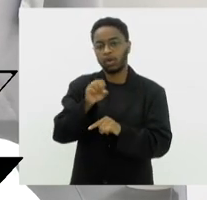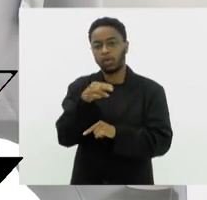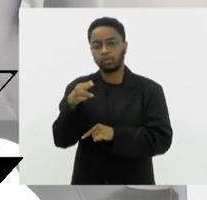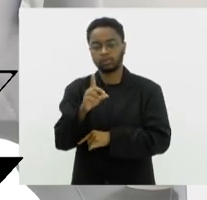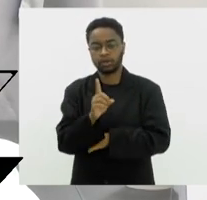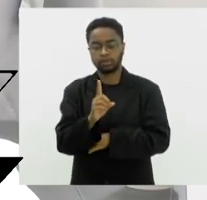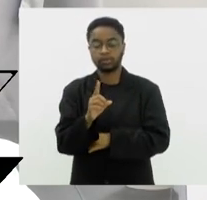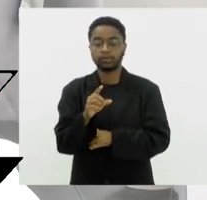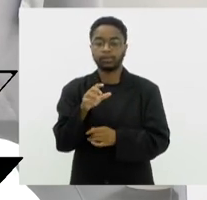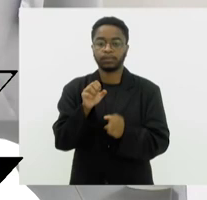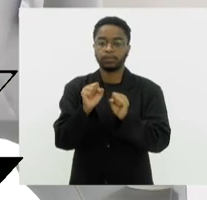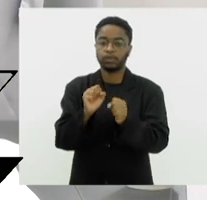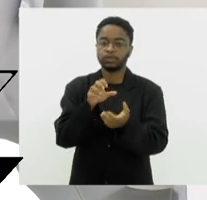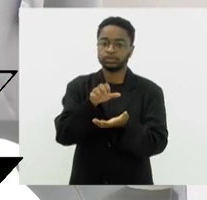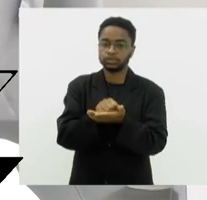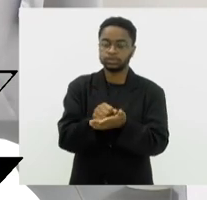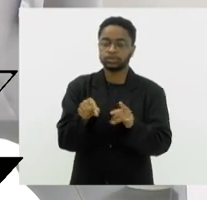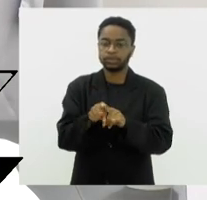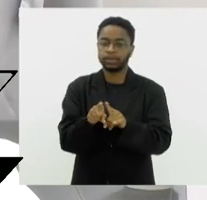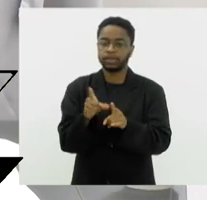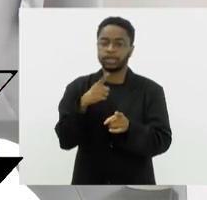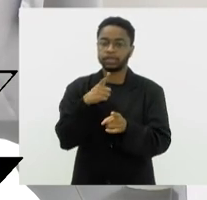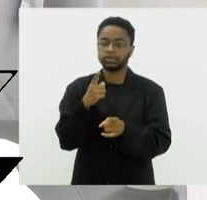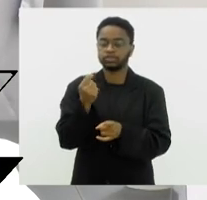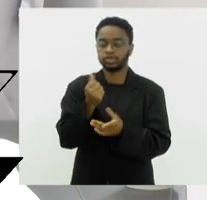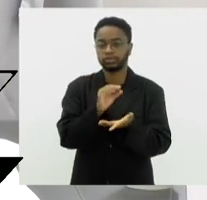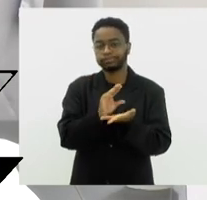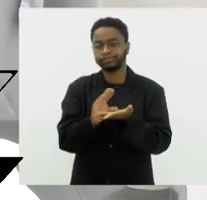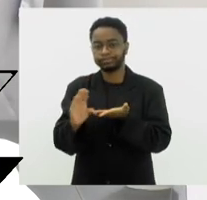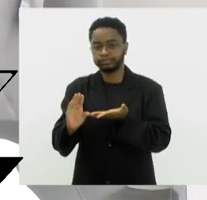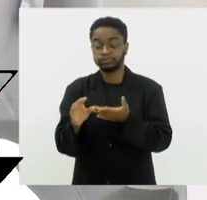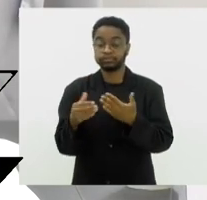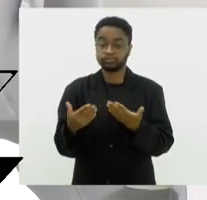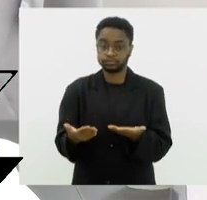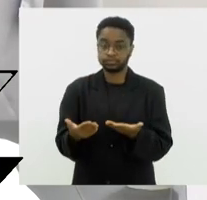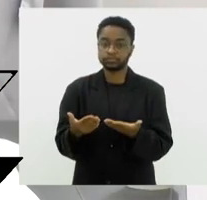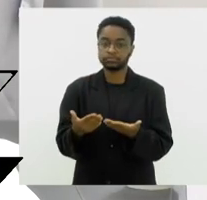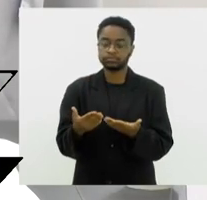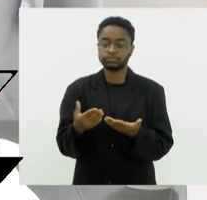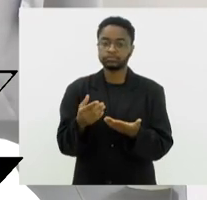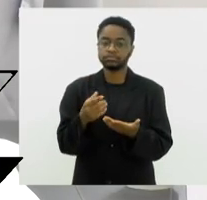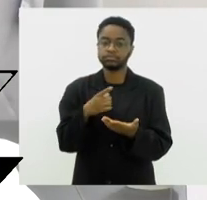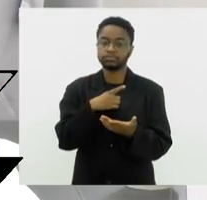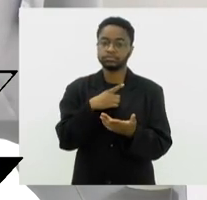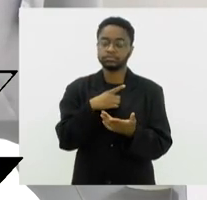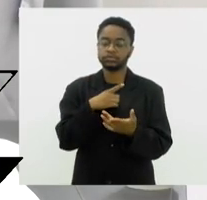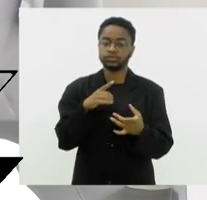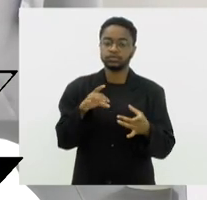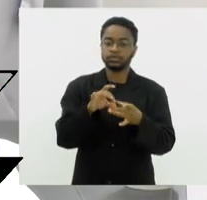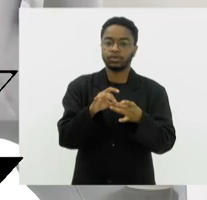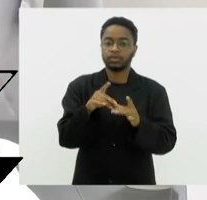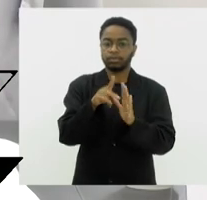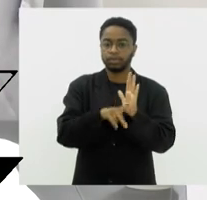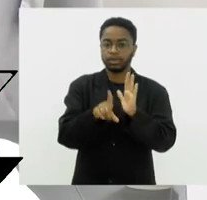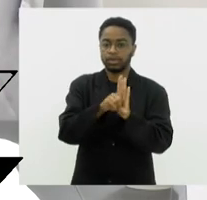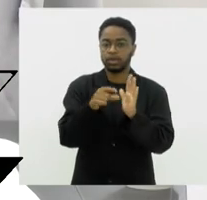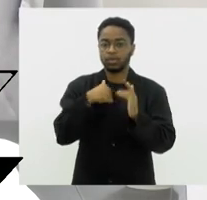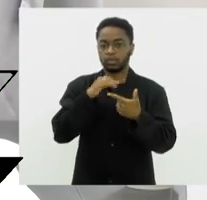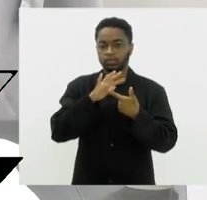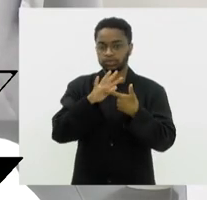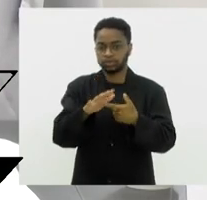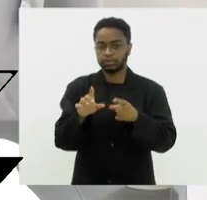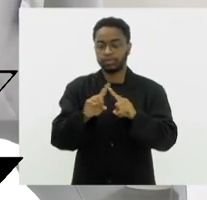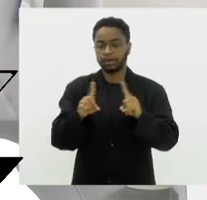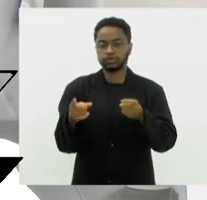efetivamente registradas e tenham uma fonte de custeio. Então, é objeto até de um PL que eu vou apresentar, mas já estou antecipando a matéria,